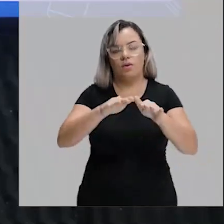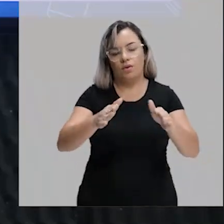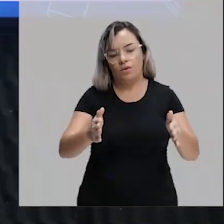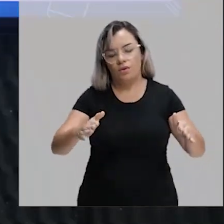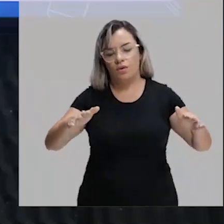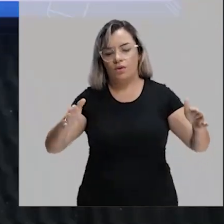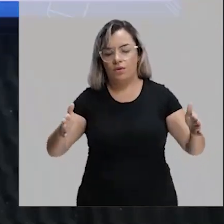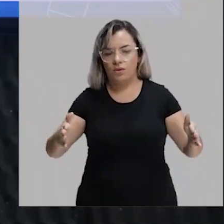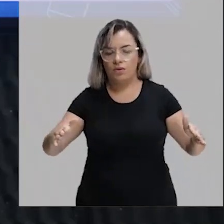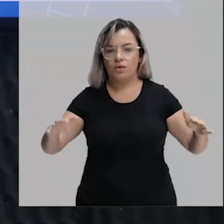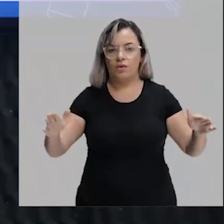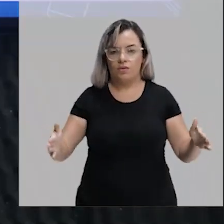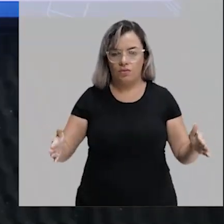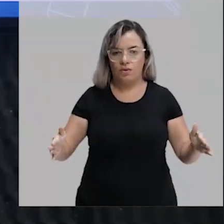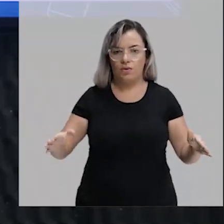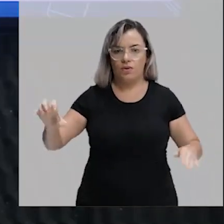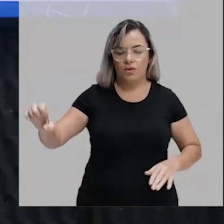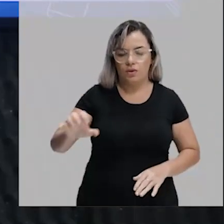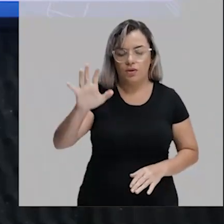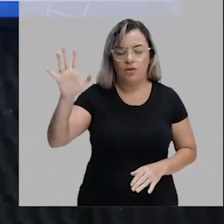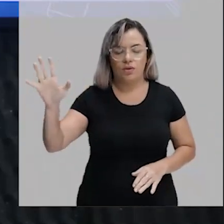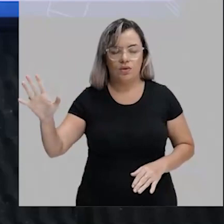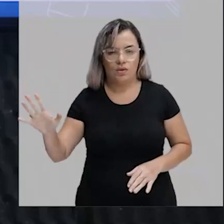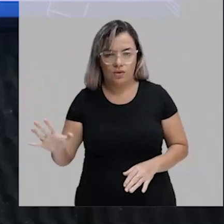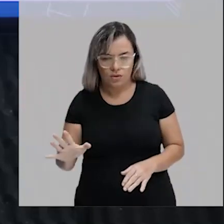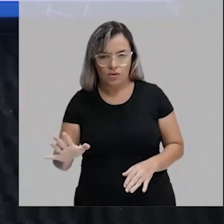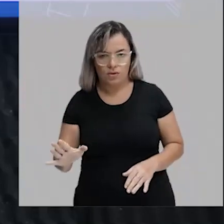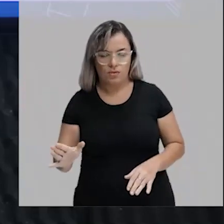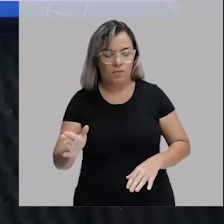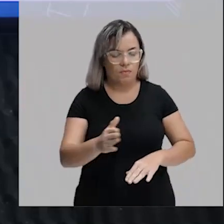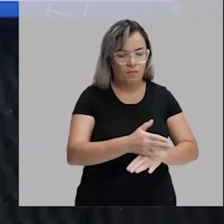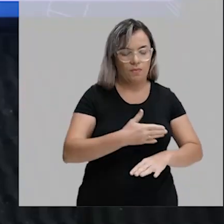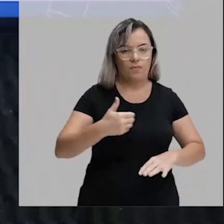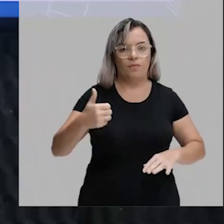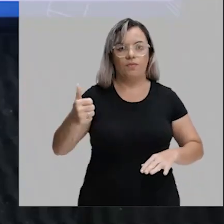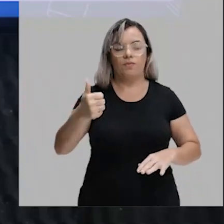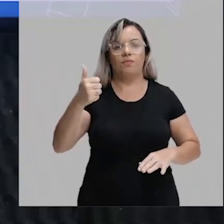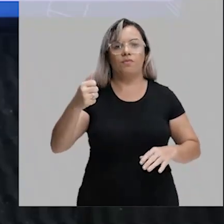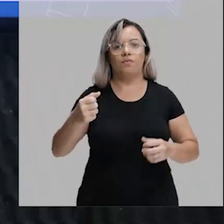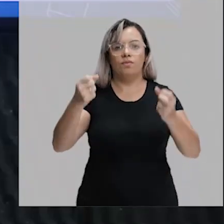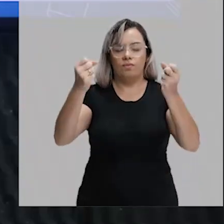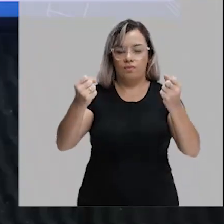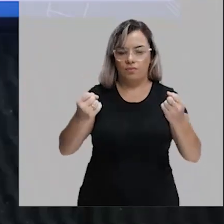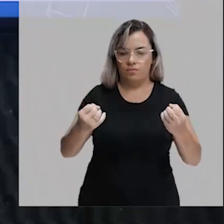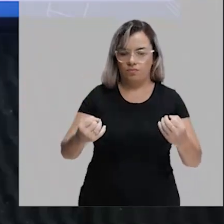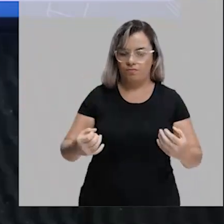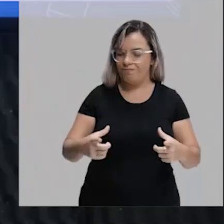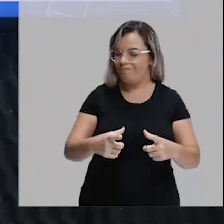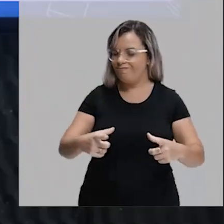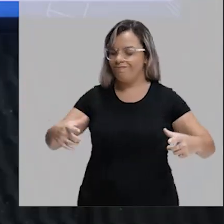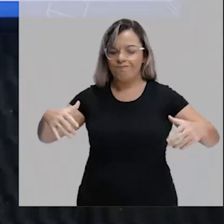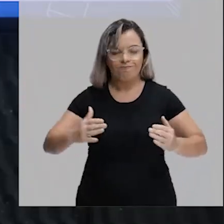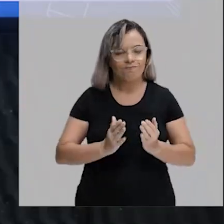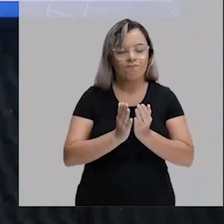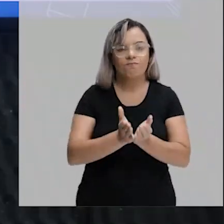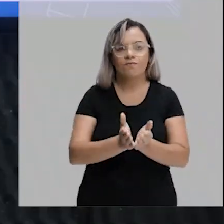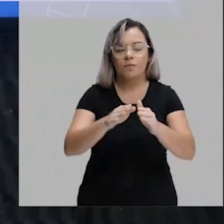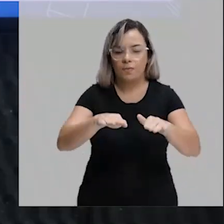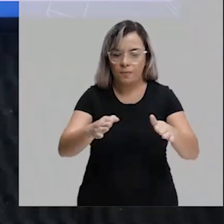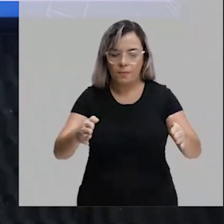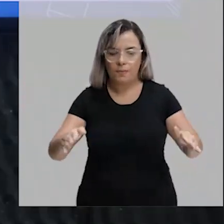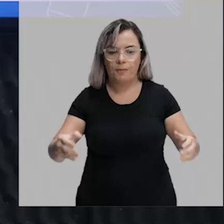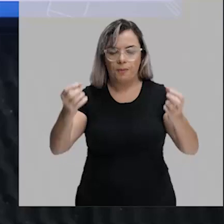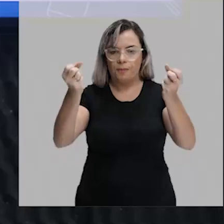expansão marítima e comercial europeia, ou de uma forma melhor trabalhada, grandes navegações. Analisando